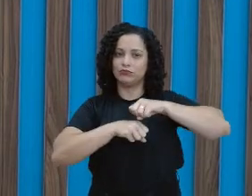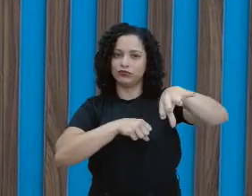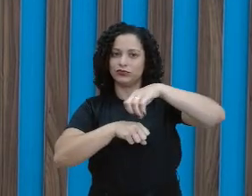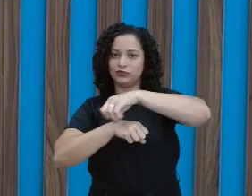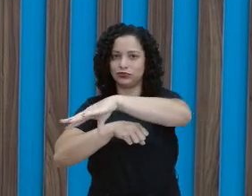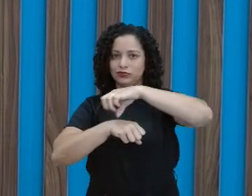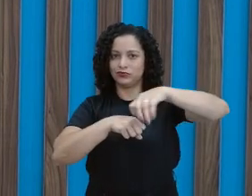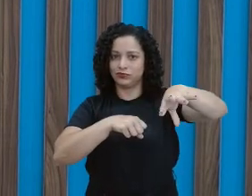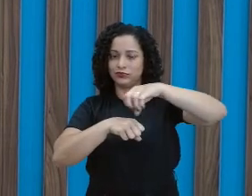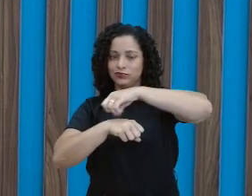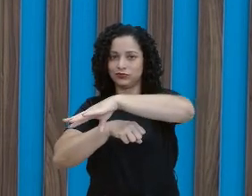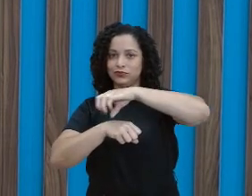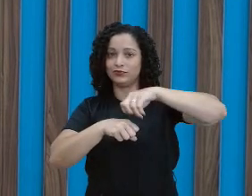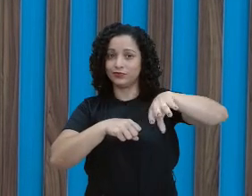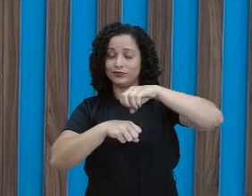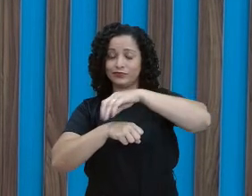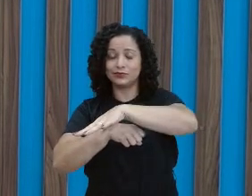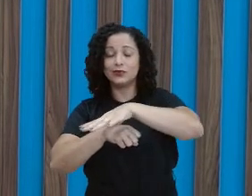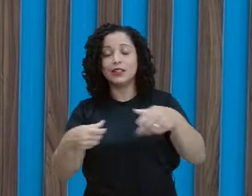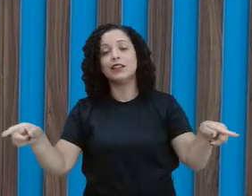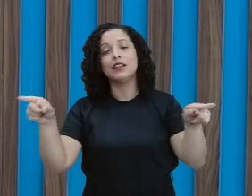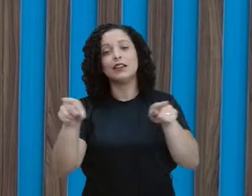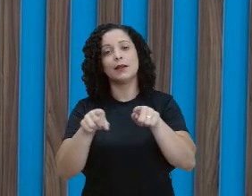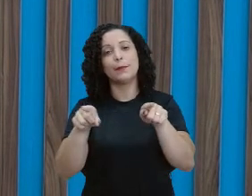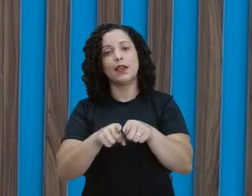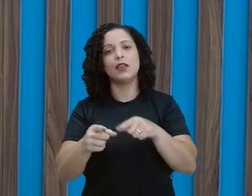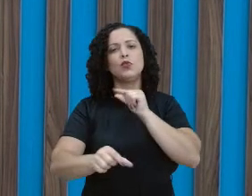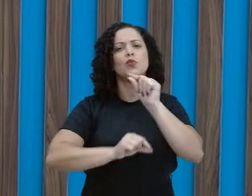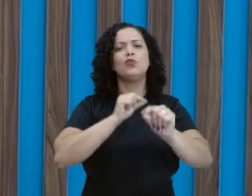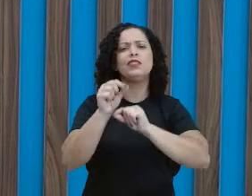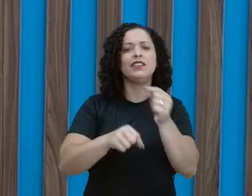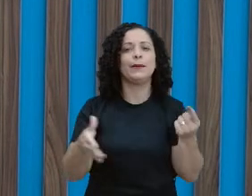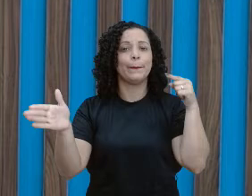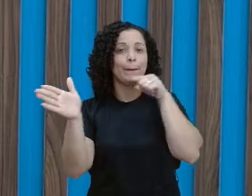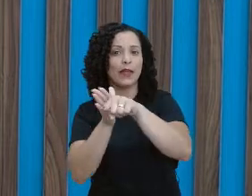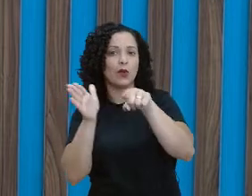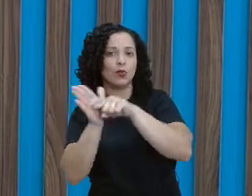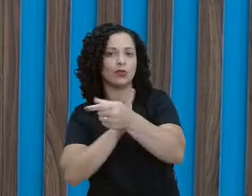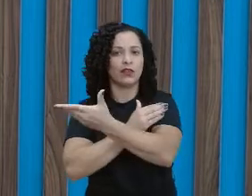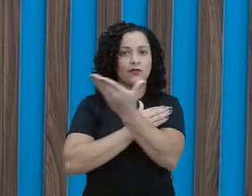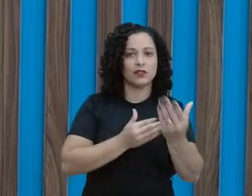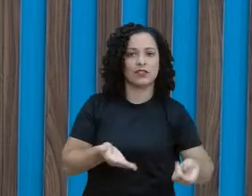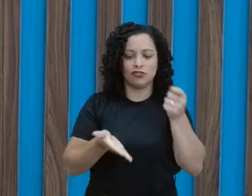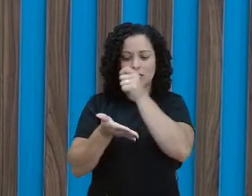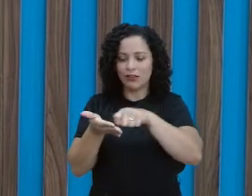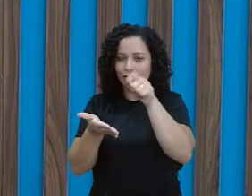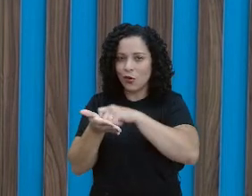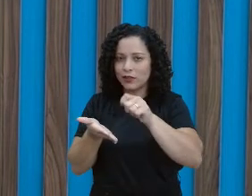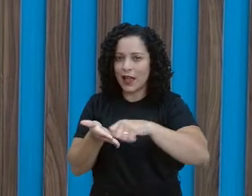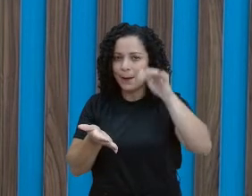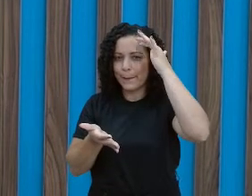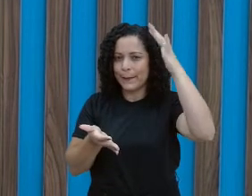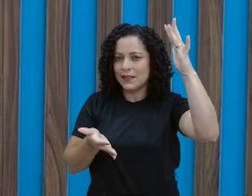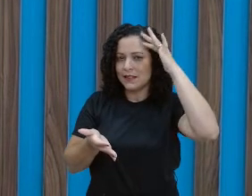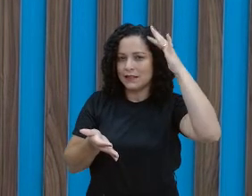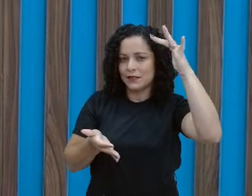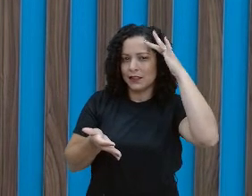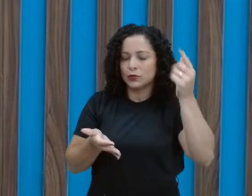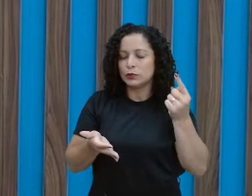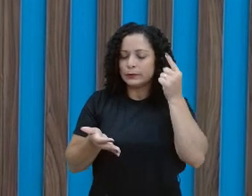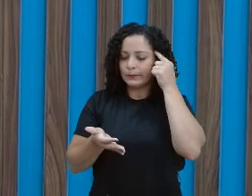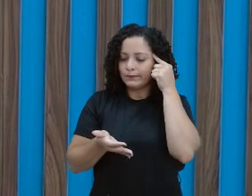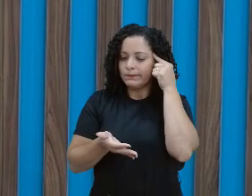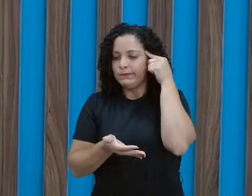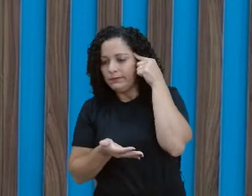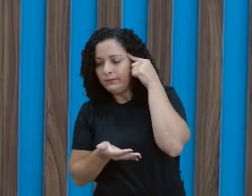estamos trocando com vocês e as perguntas que estão surgindo. Então, vocês vão anotando, vão pensando aí já nessa pergunta,